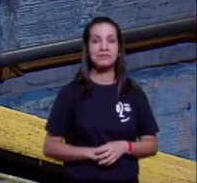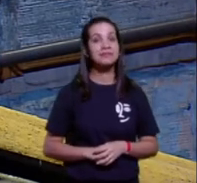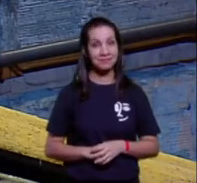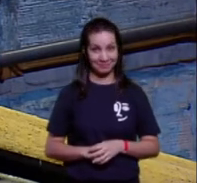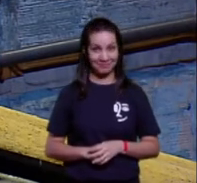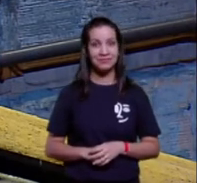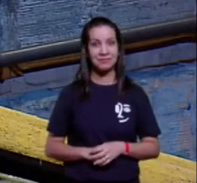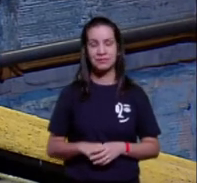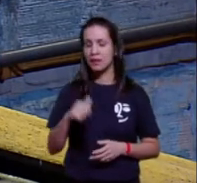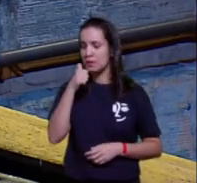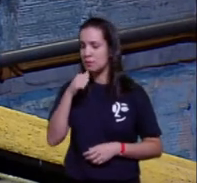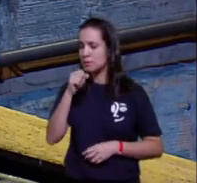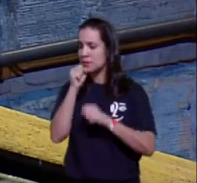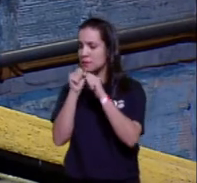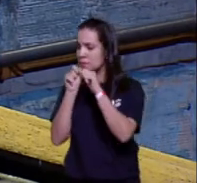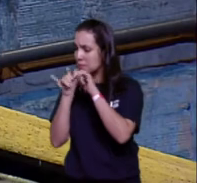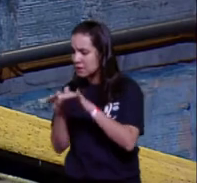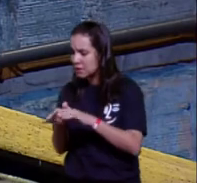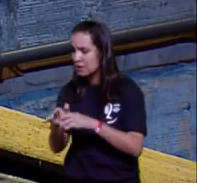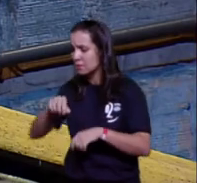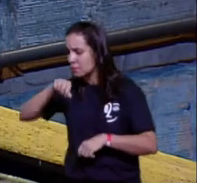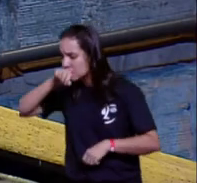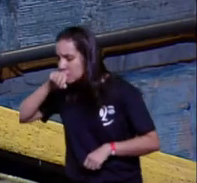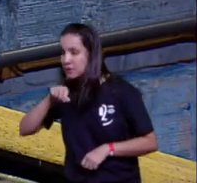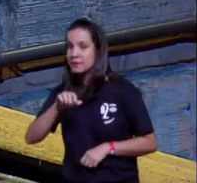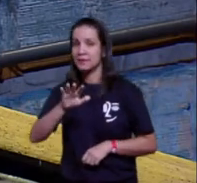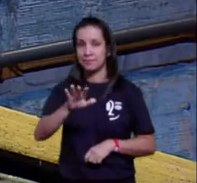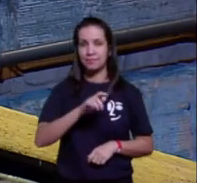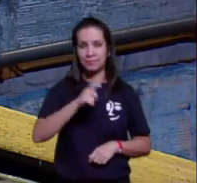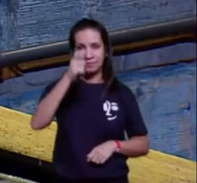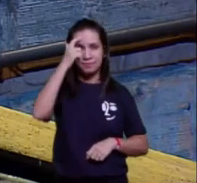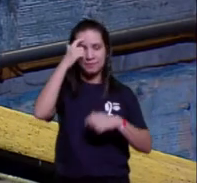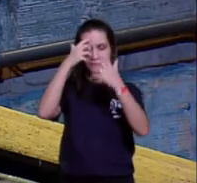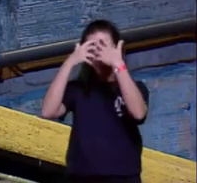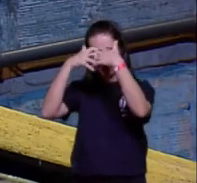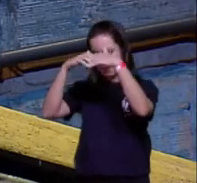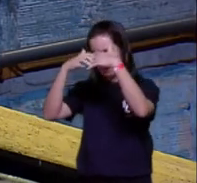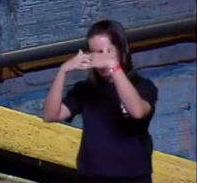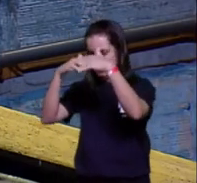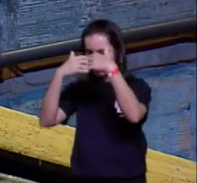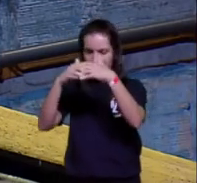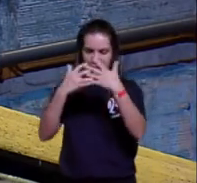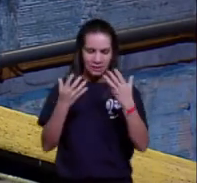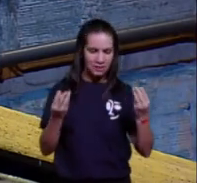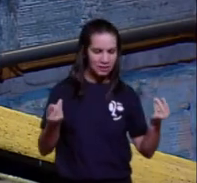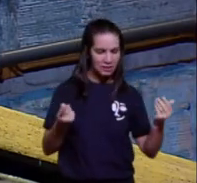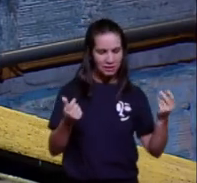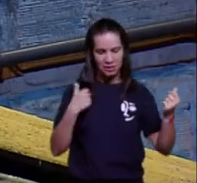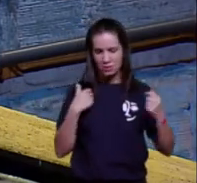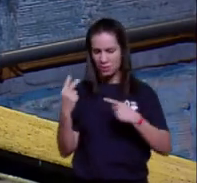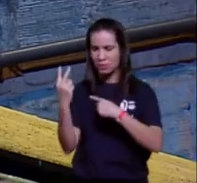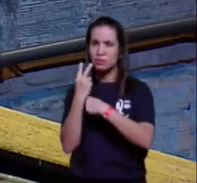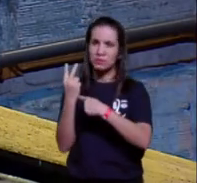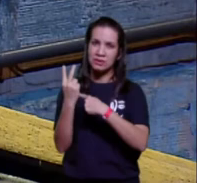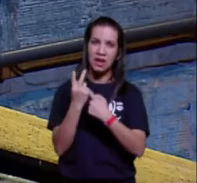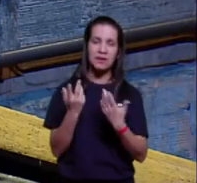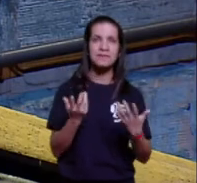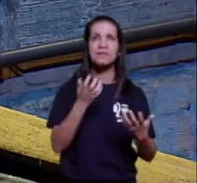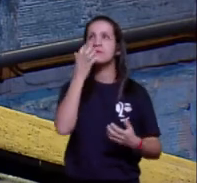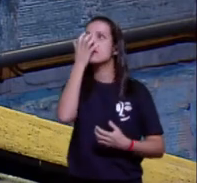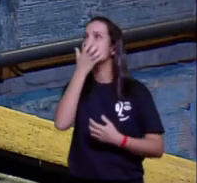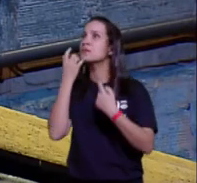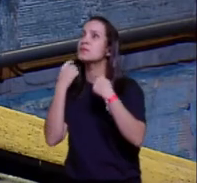A benção, mãe. Sobre a minha cabeça grãos, movimentos sublimes e mãos firmes a me cuidar. O canto